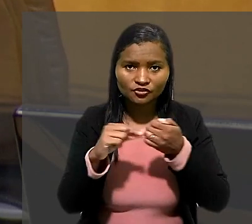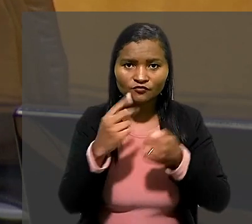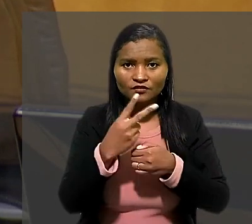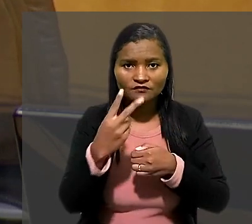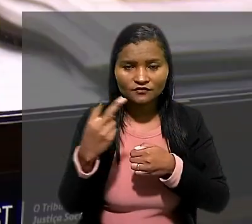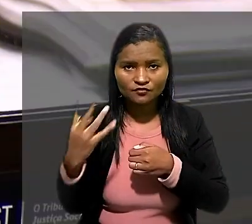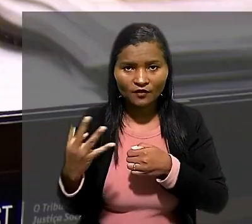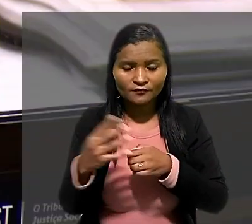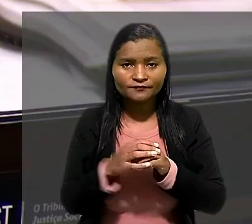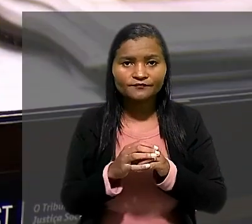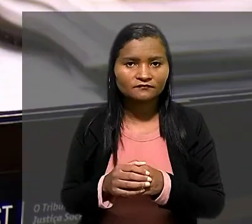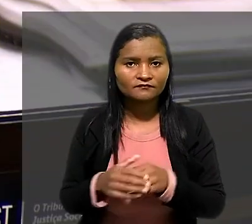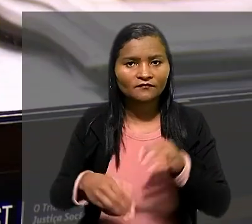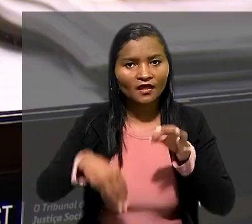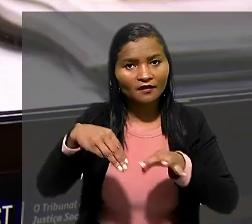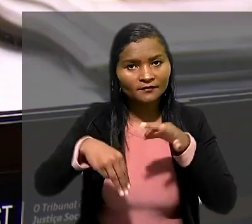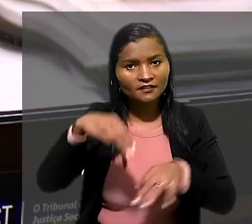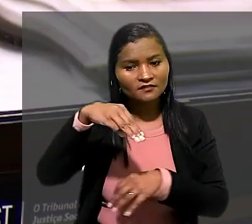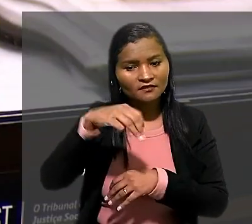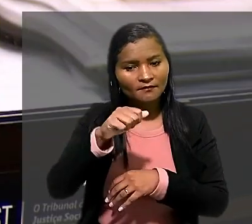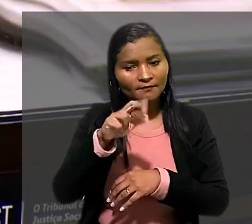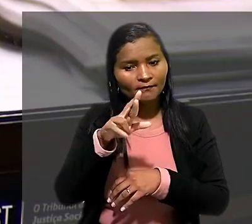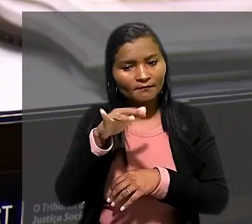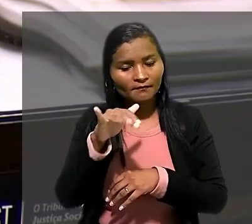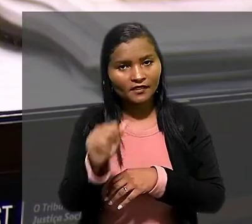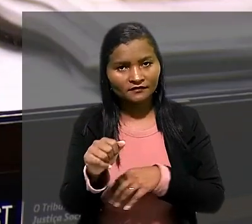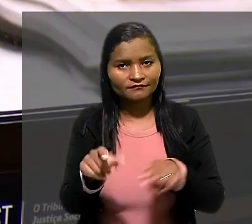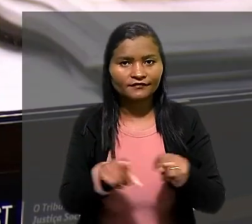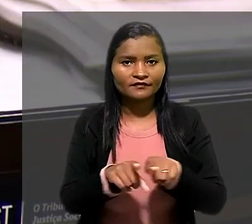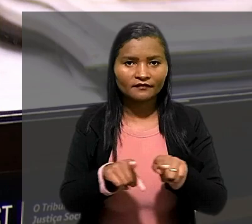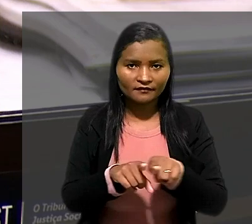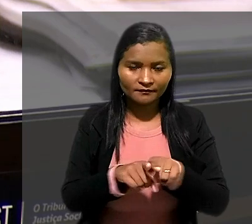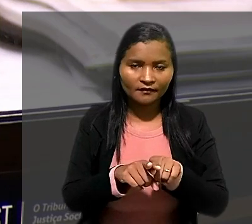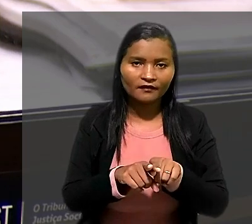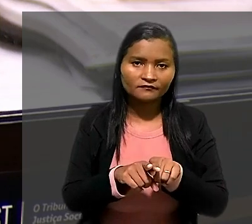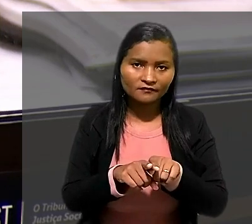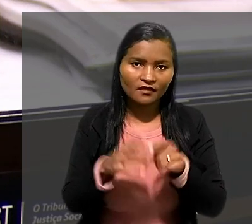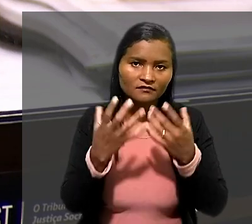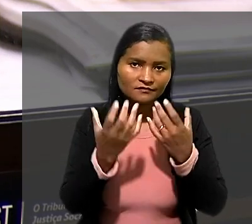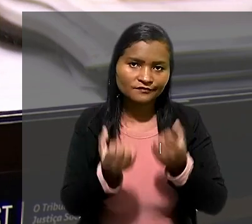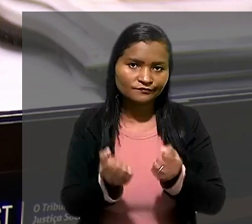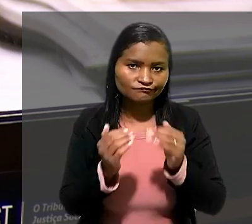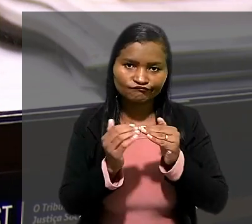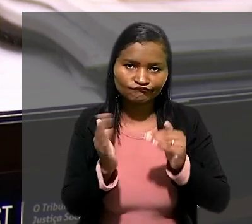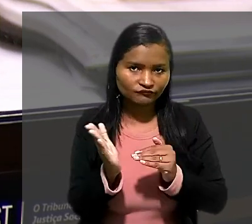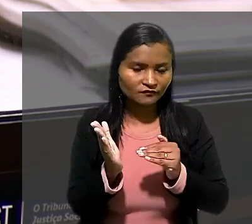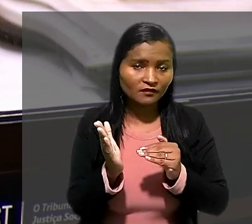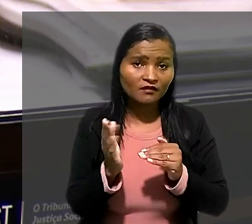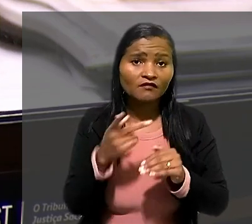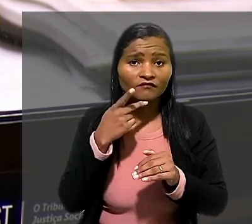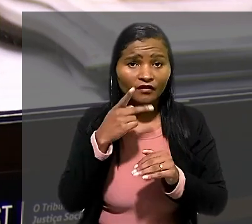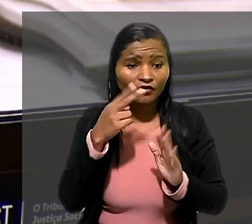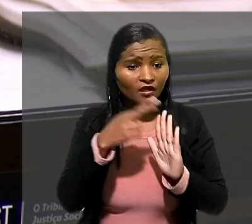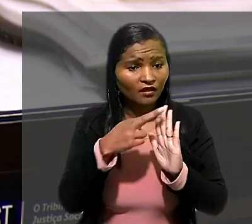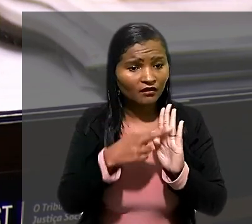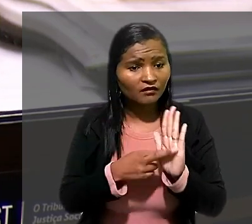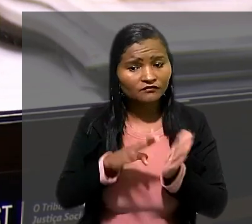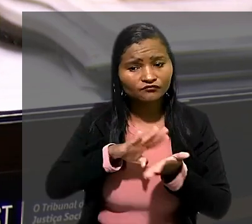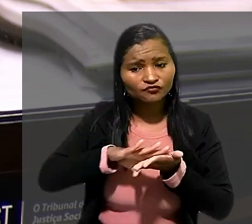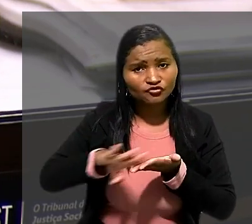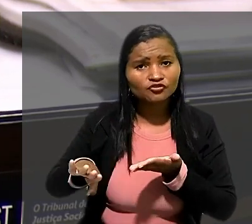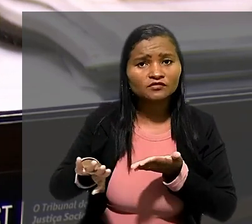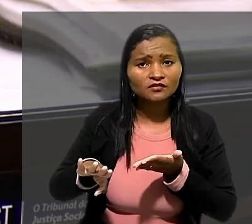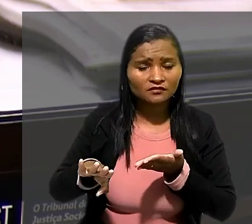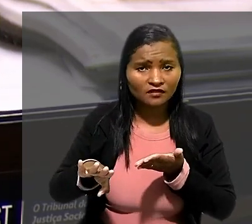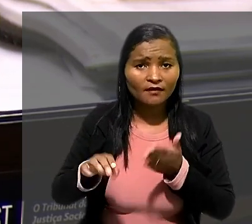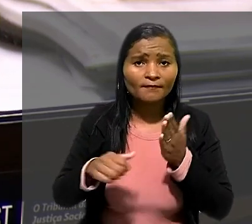da CLT. A ministra Maria Helena Malman também seguiu a divergência. Ela afirmou que a norma elimina a presunção baseada